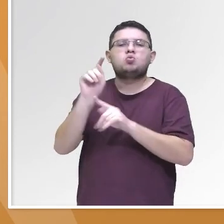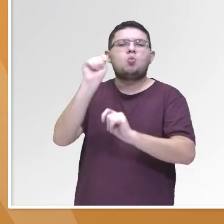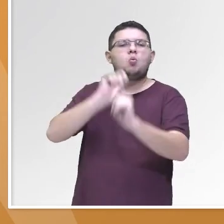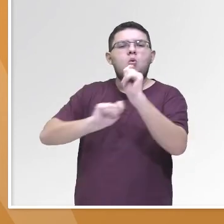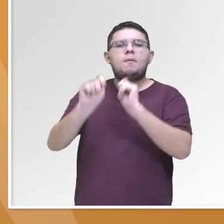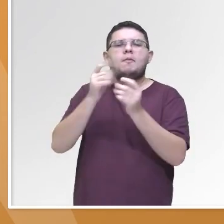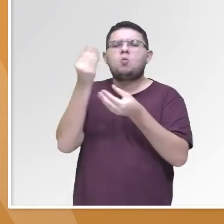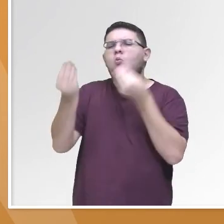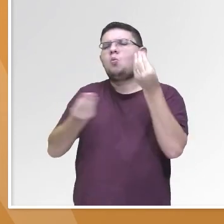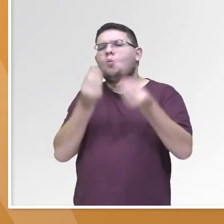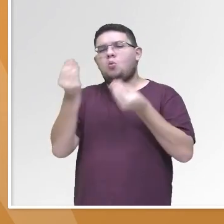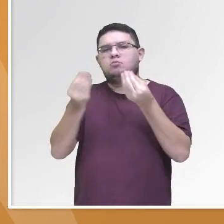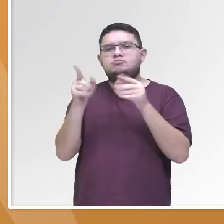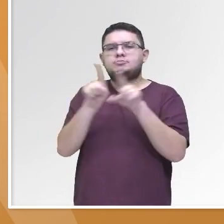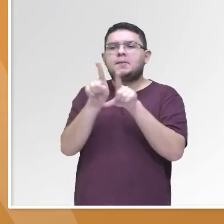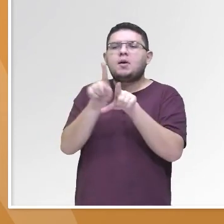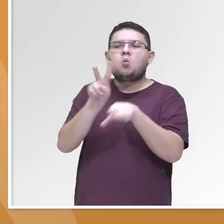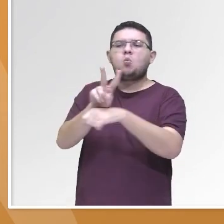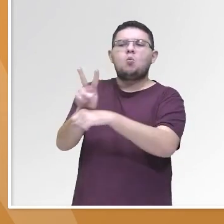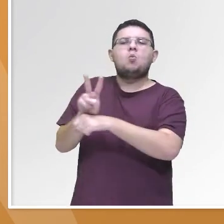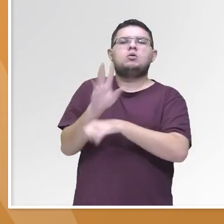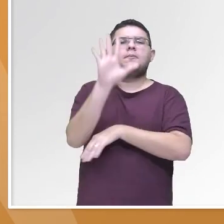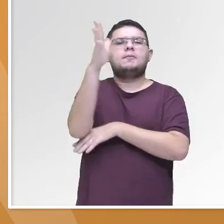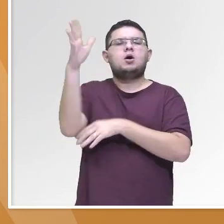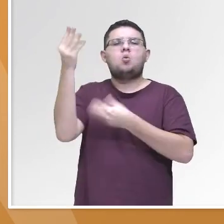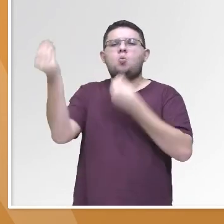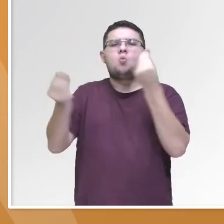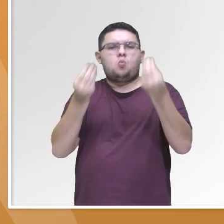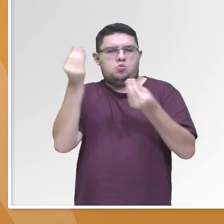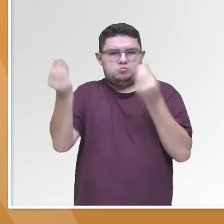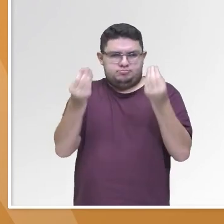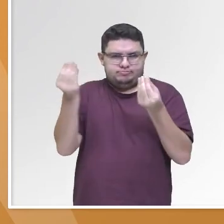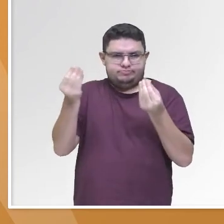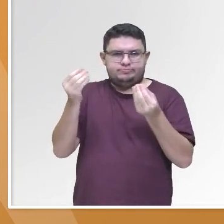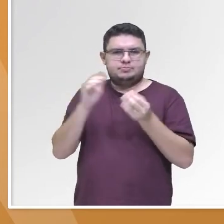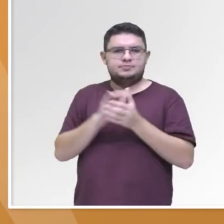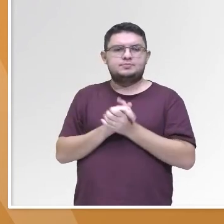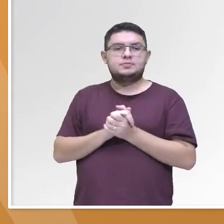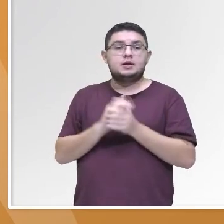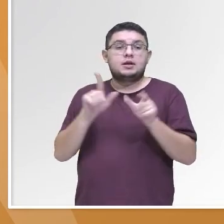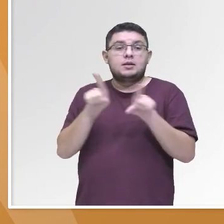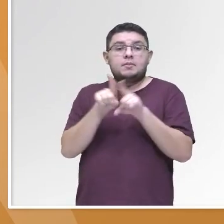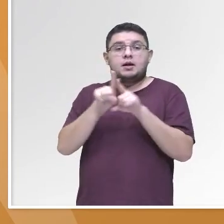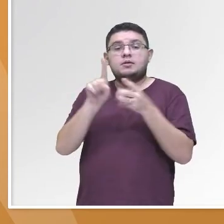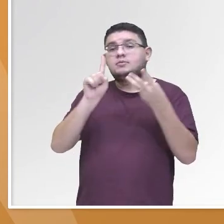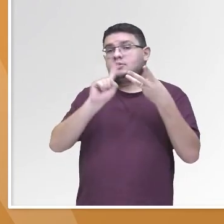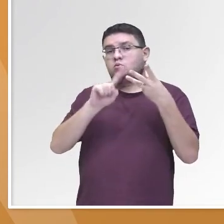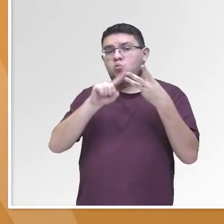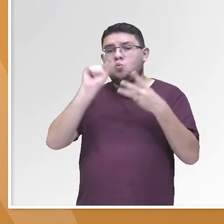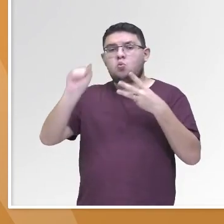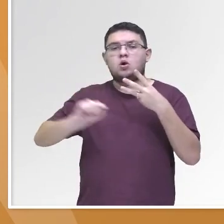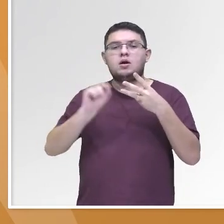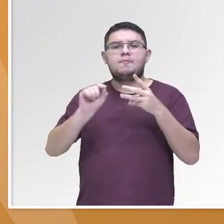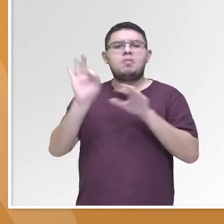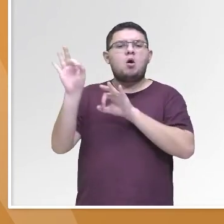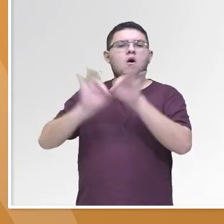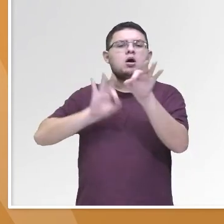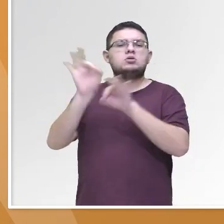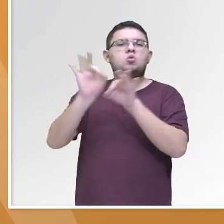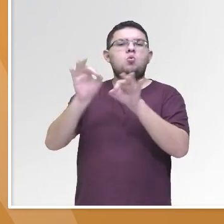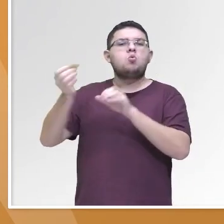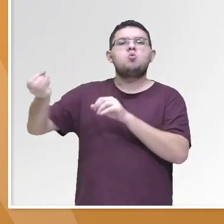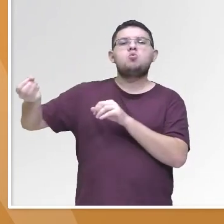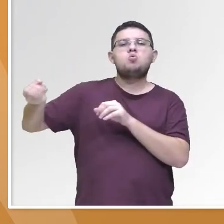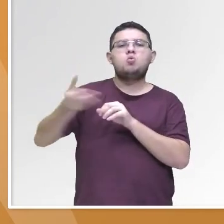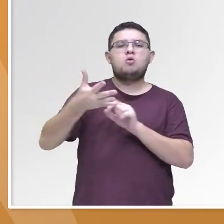à preservação ali da natureza. E também traçar aqui, olha, um novo modelo de desenvolvimento